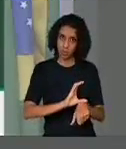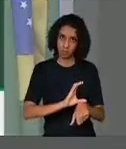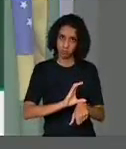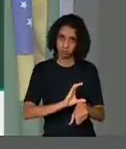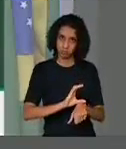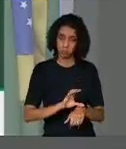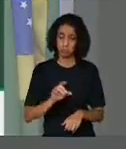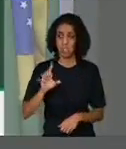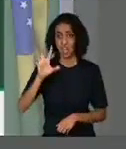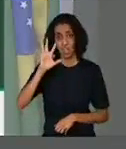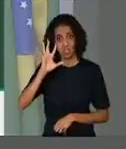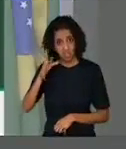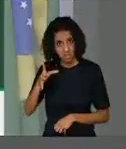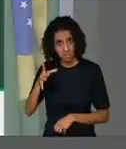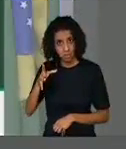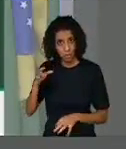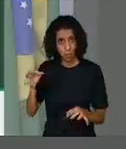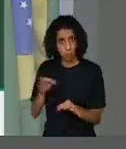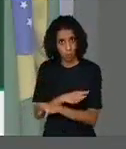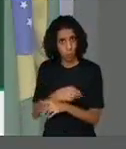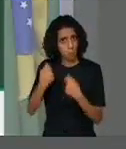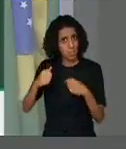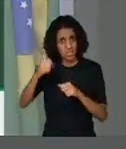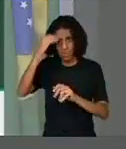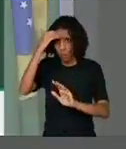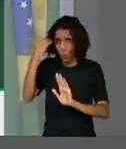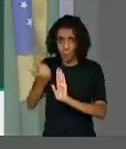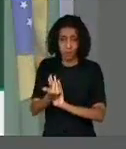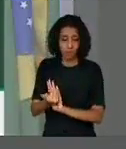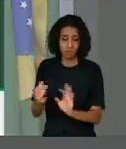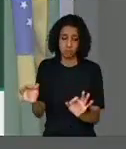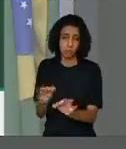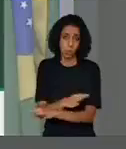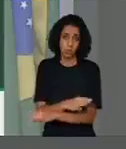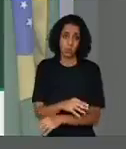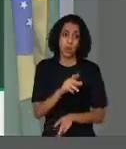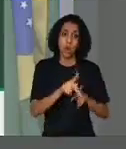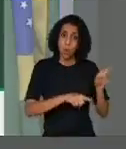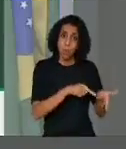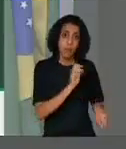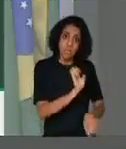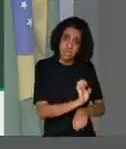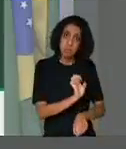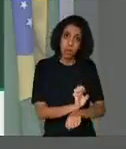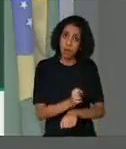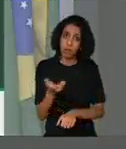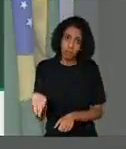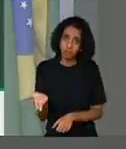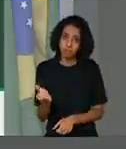foi decidido tem que ser cumprido. É isso que o povo brasileiro está esperando, presidente. Muito obrigado.